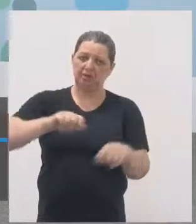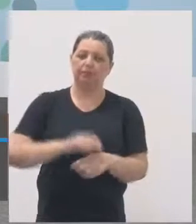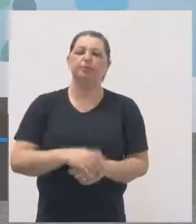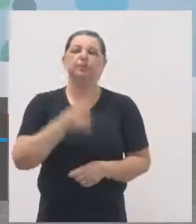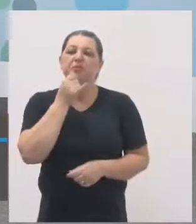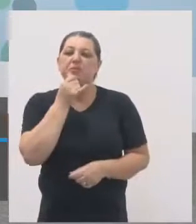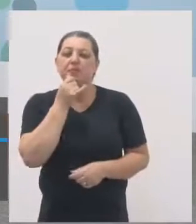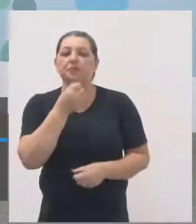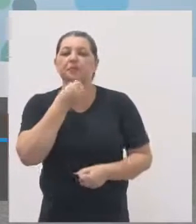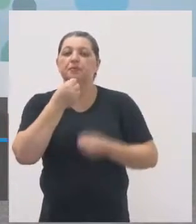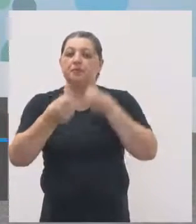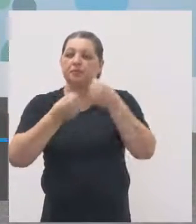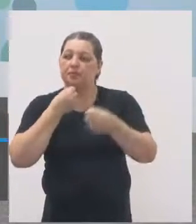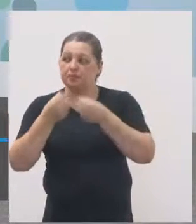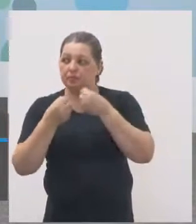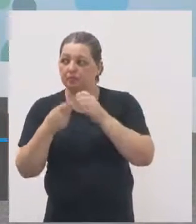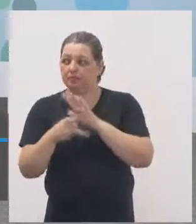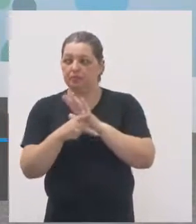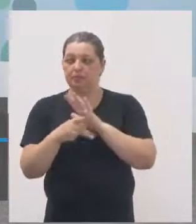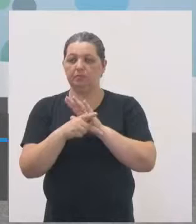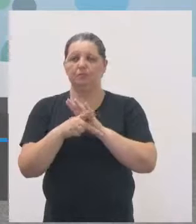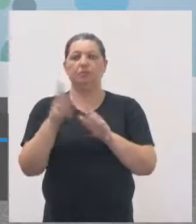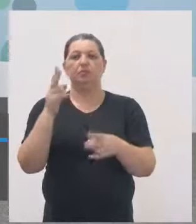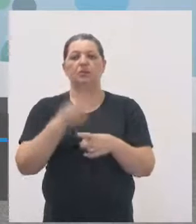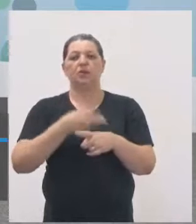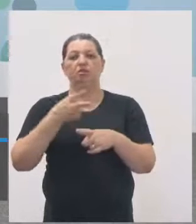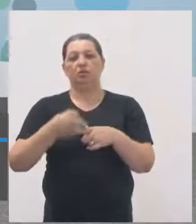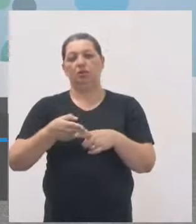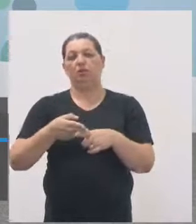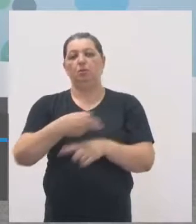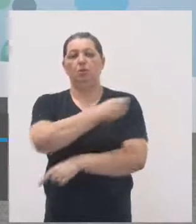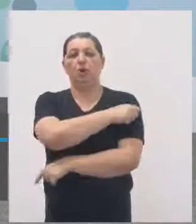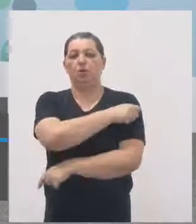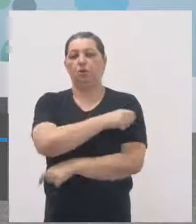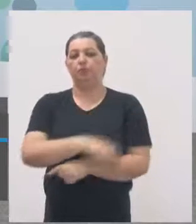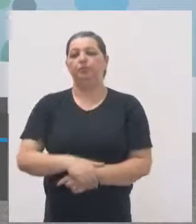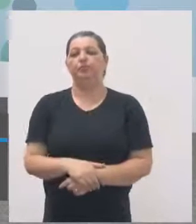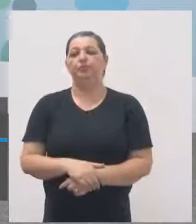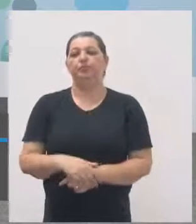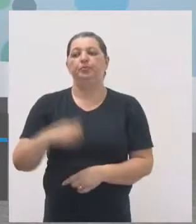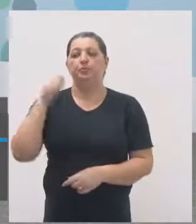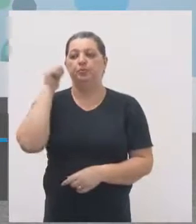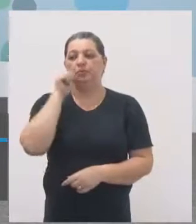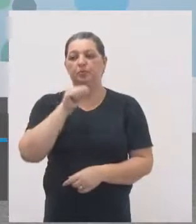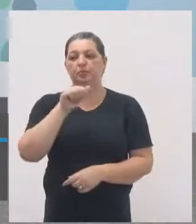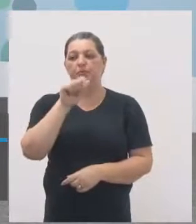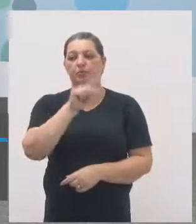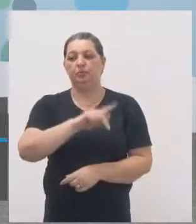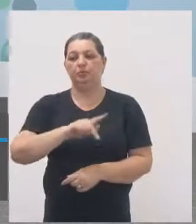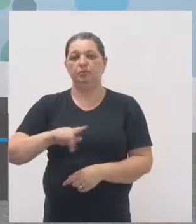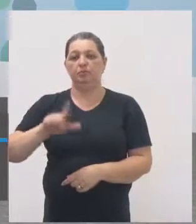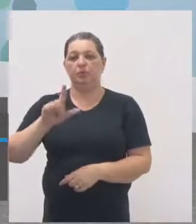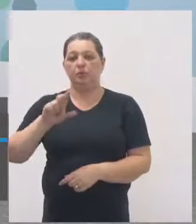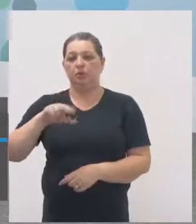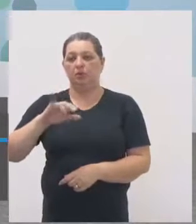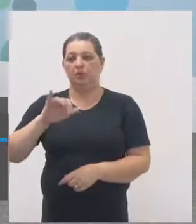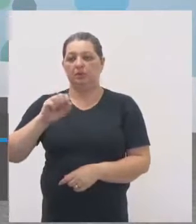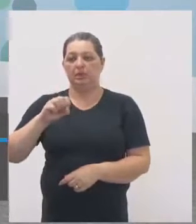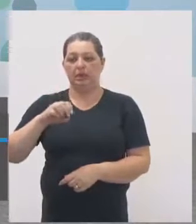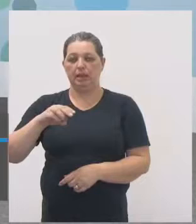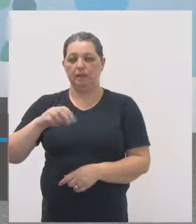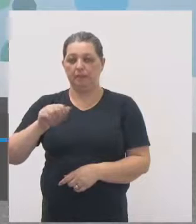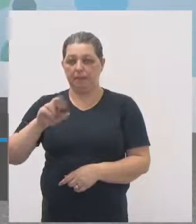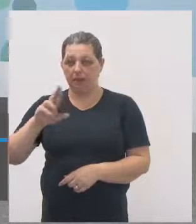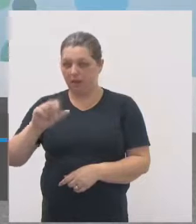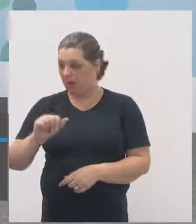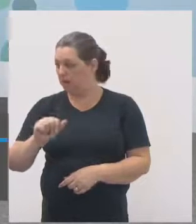exemplo, reportagem realizada pelos alunos. A Lucimara coloca aqui, podcast, produzir áudio. Então,